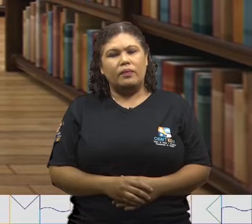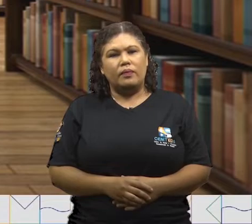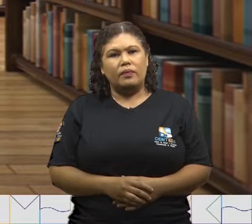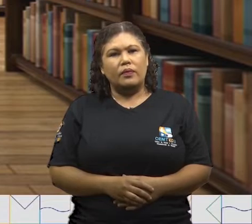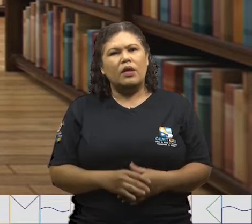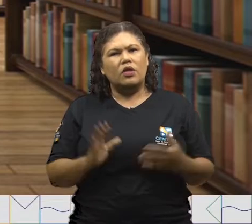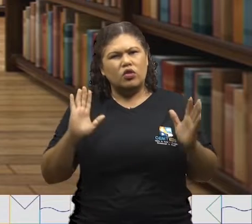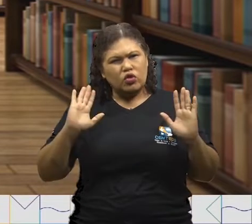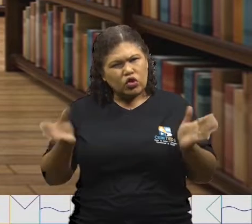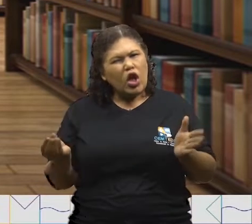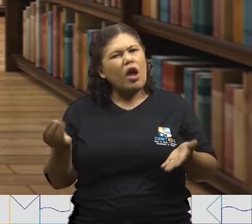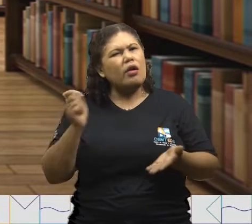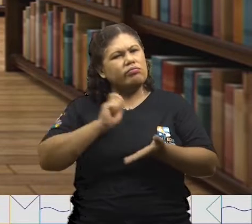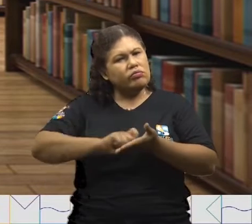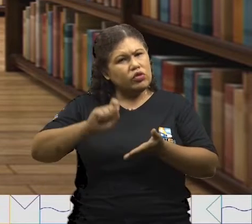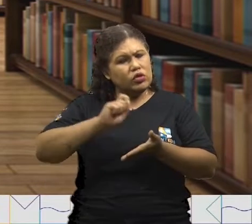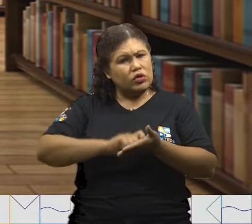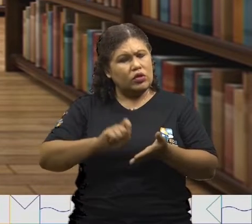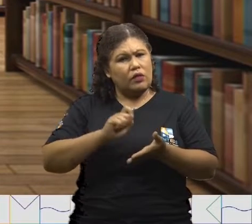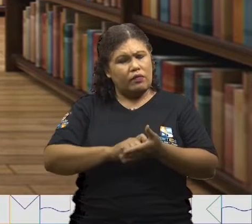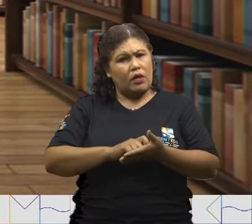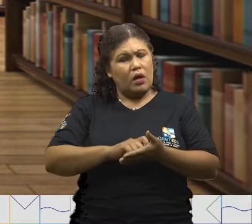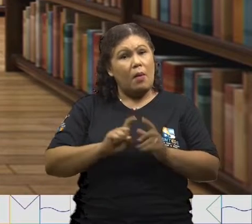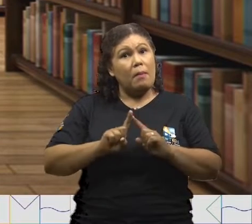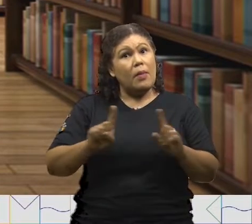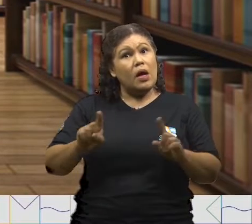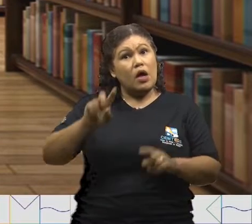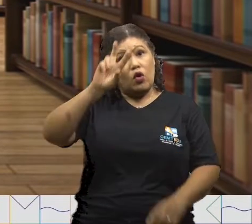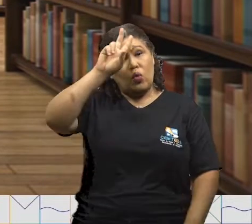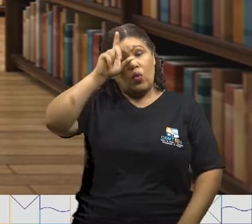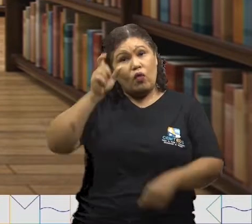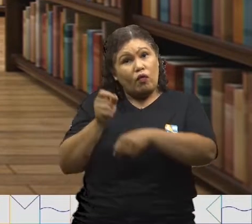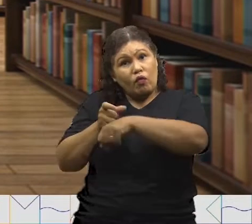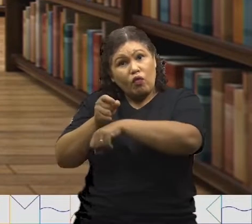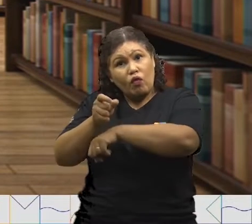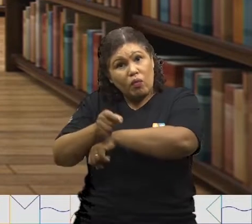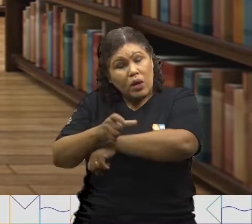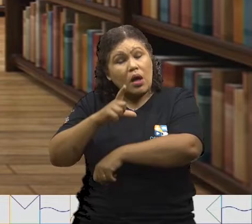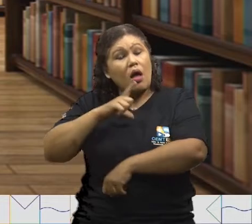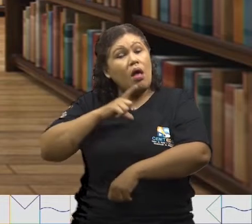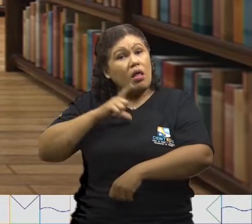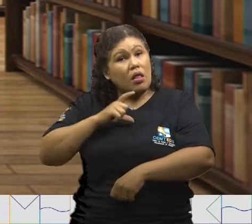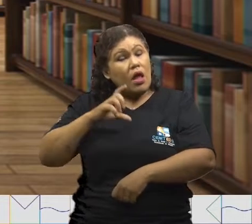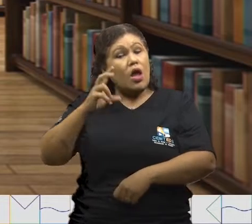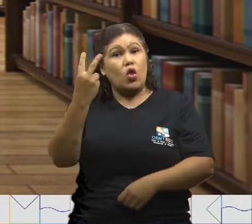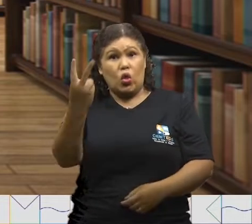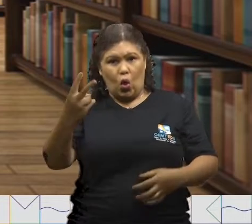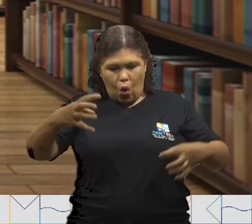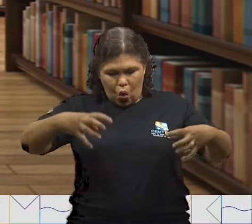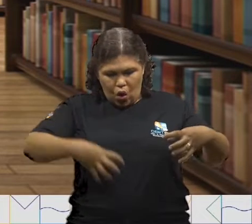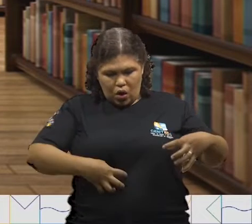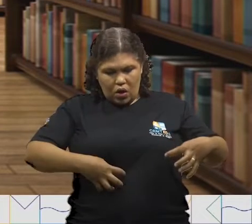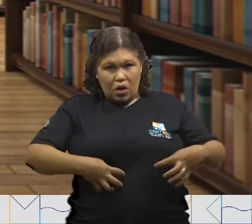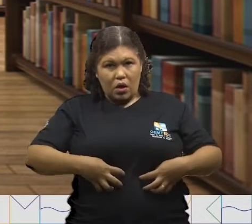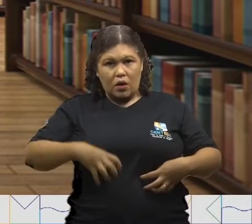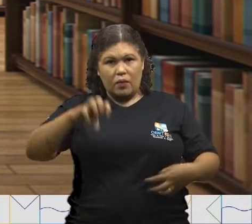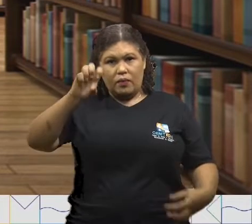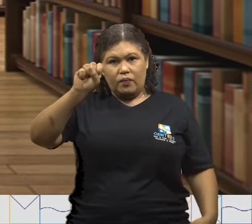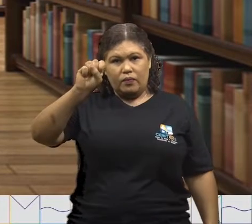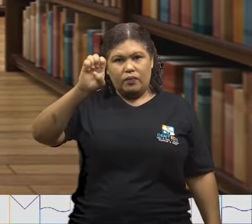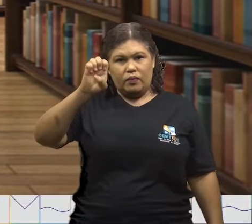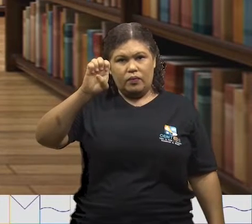escrita. Apesar do pequeno tamanho, as formigas têm 2 estômagos. Um